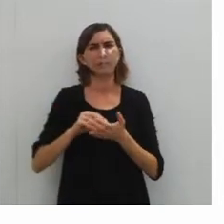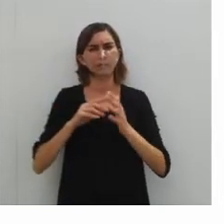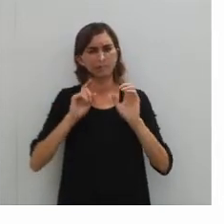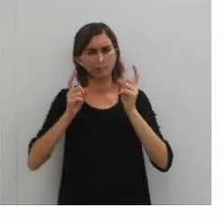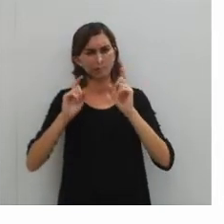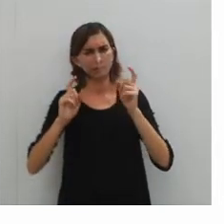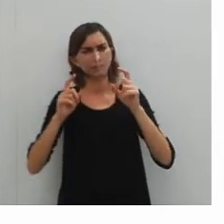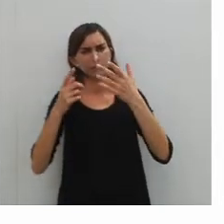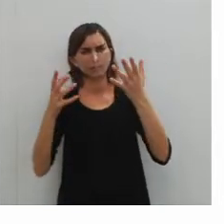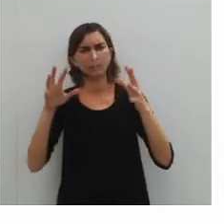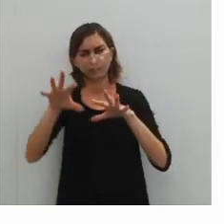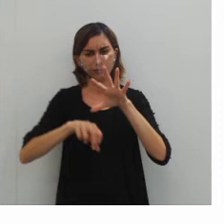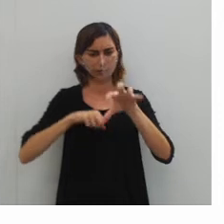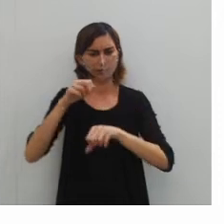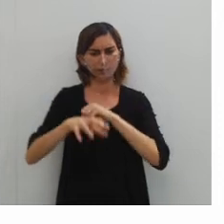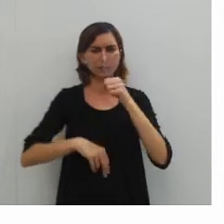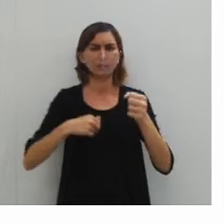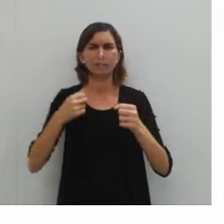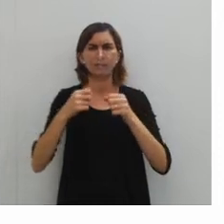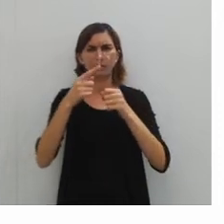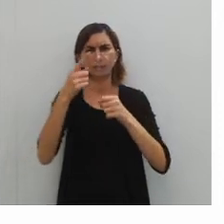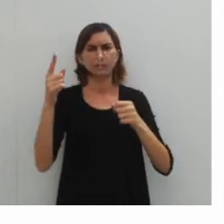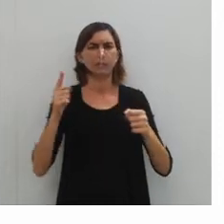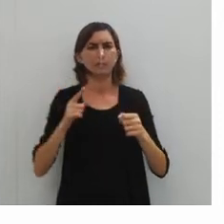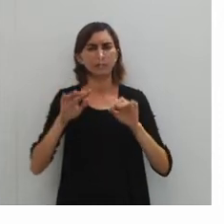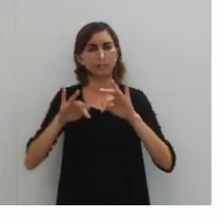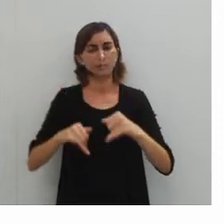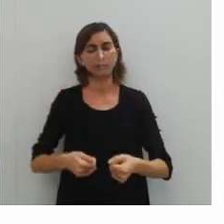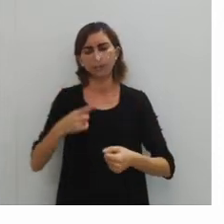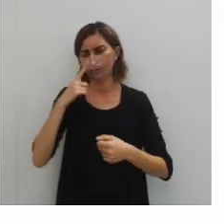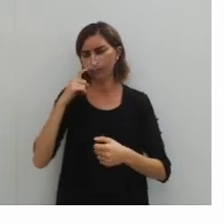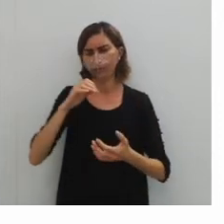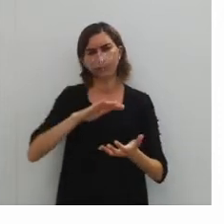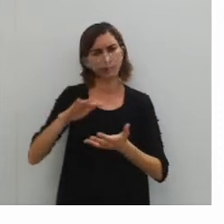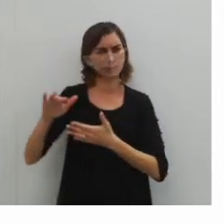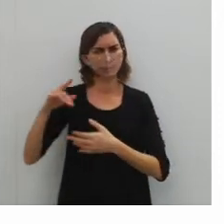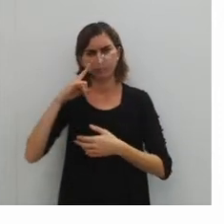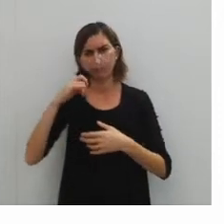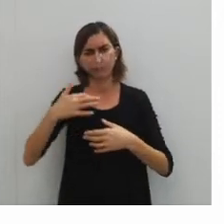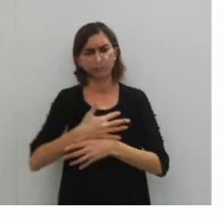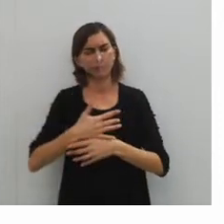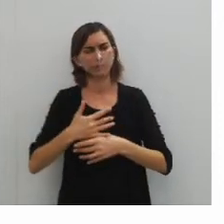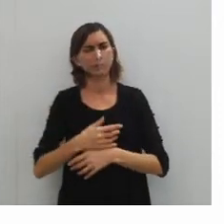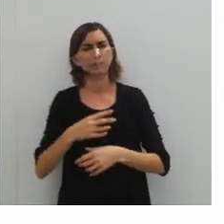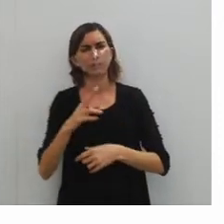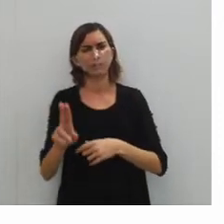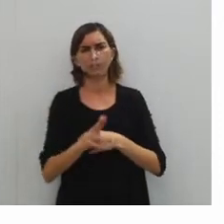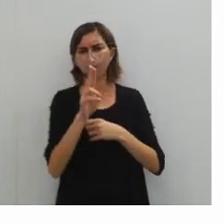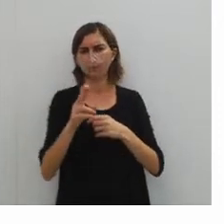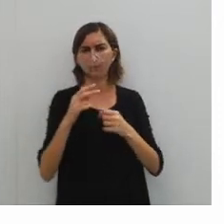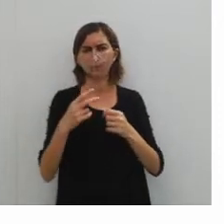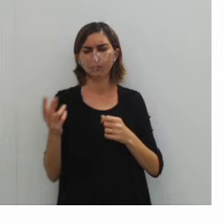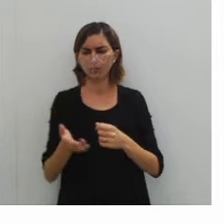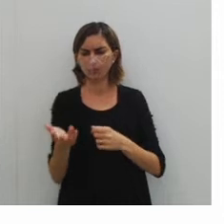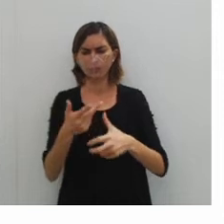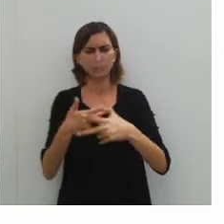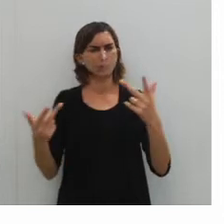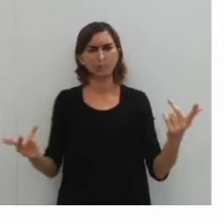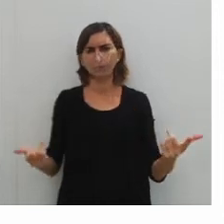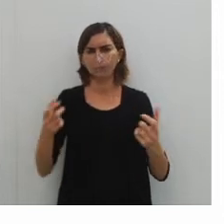discussão é a coleta do desgaste final do lixo urbano. O consumo desenfreado de